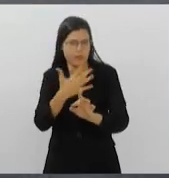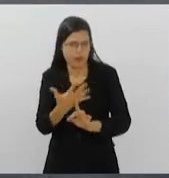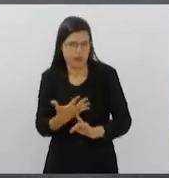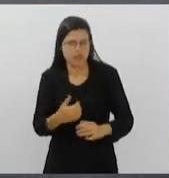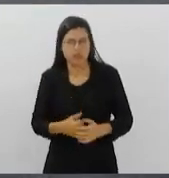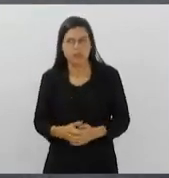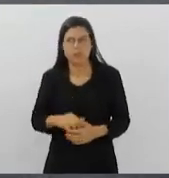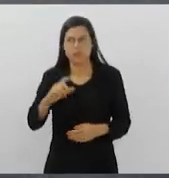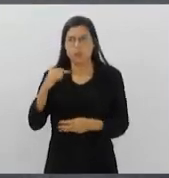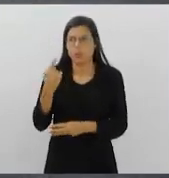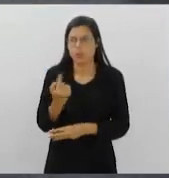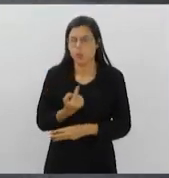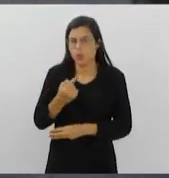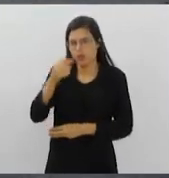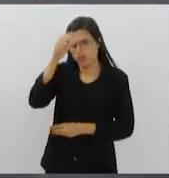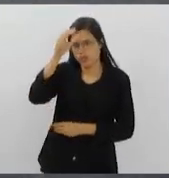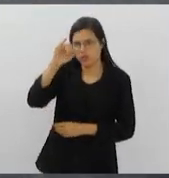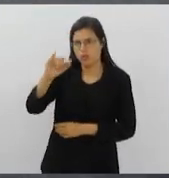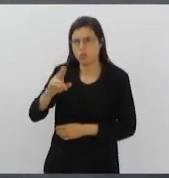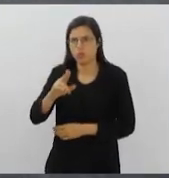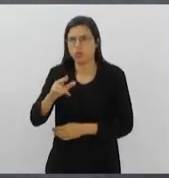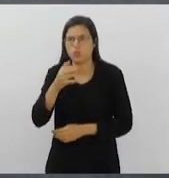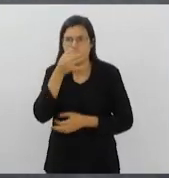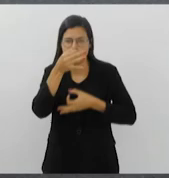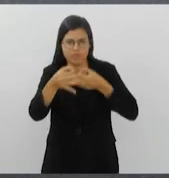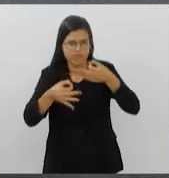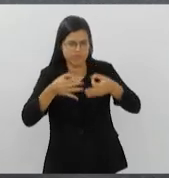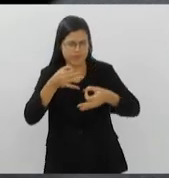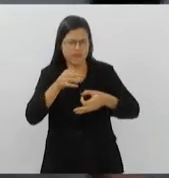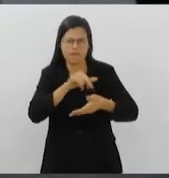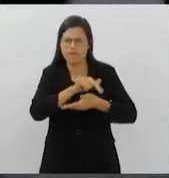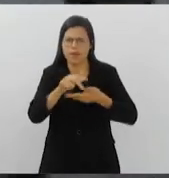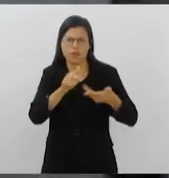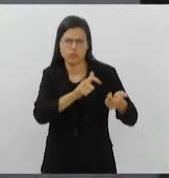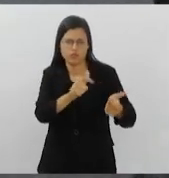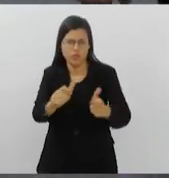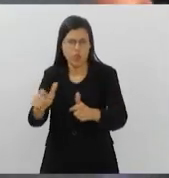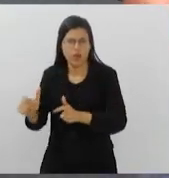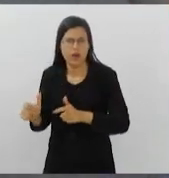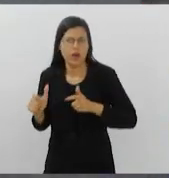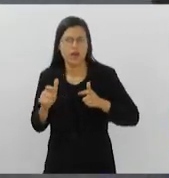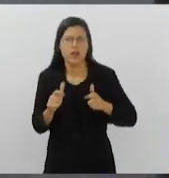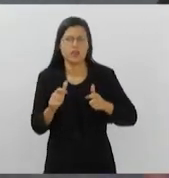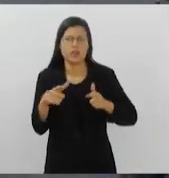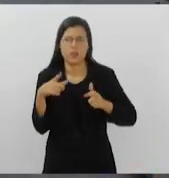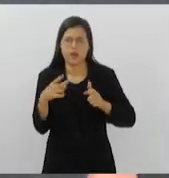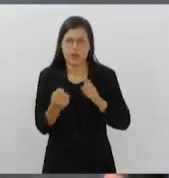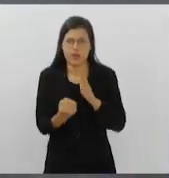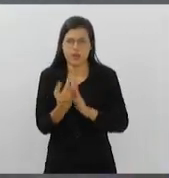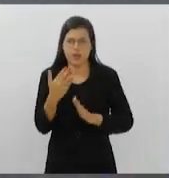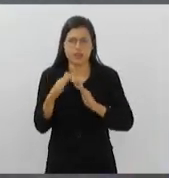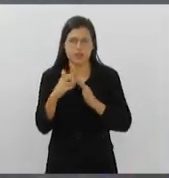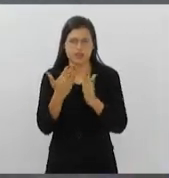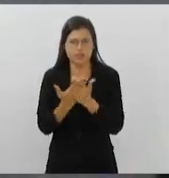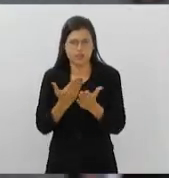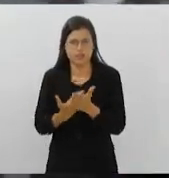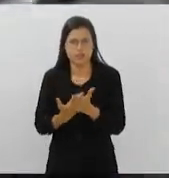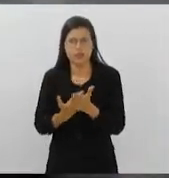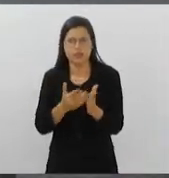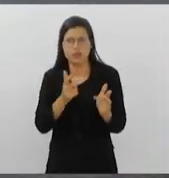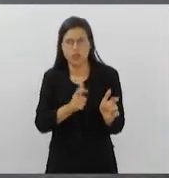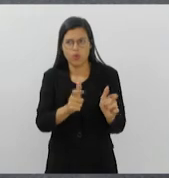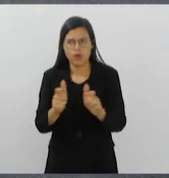Tia Ju, sugerimos vários espaços ali para a implementação dessa escola, né? Espaços que